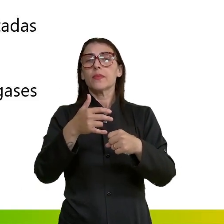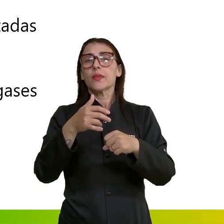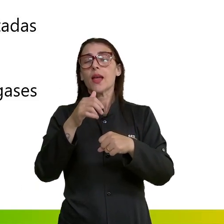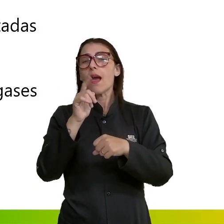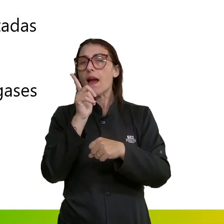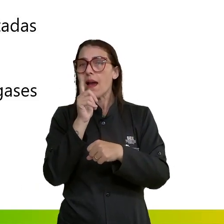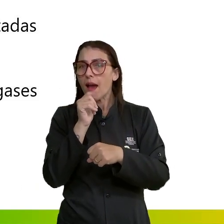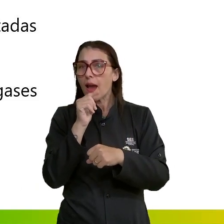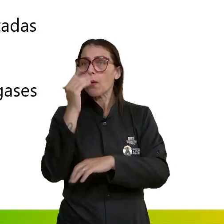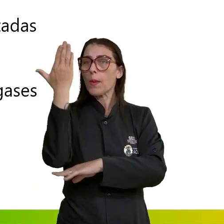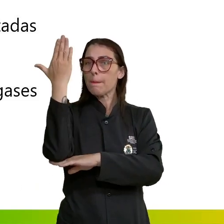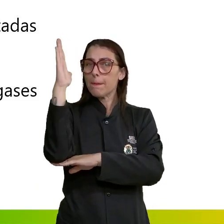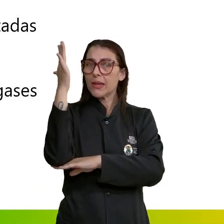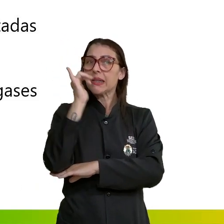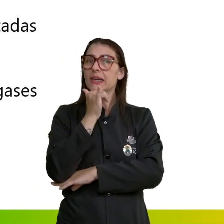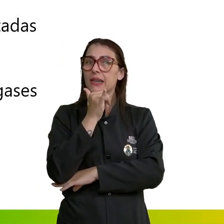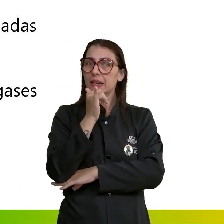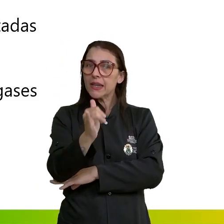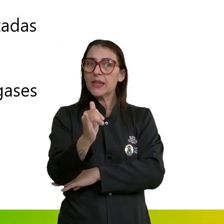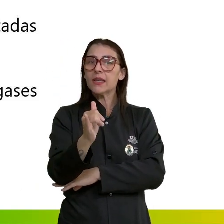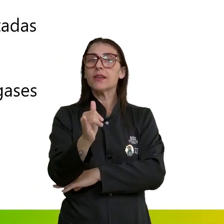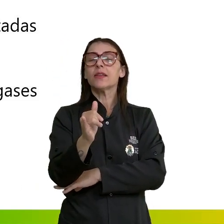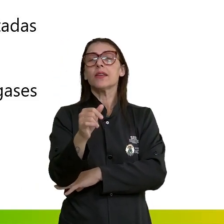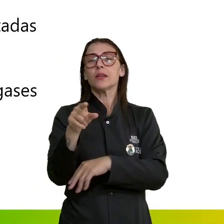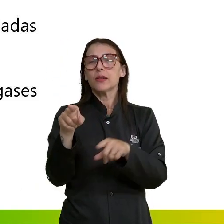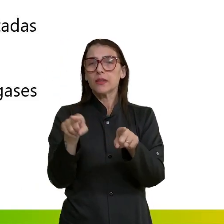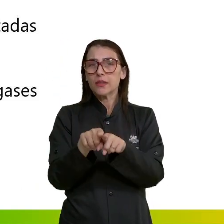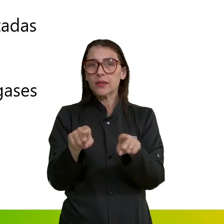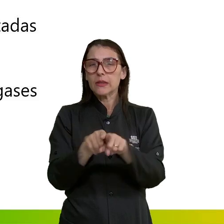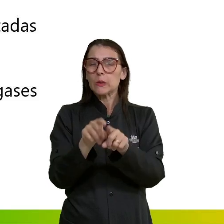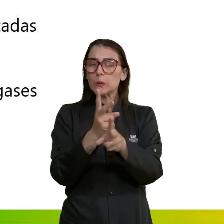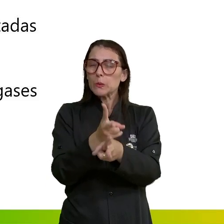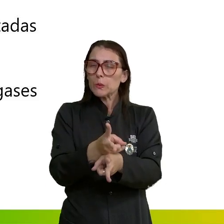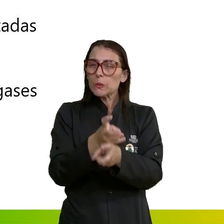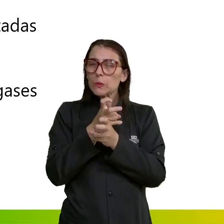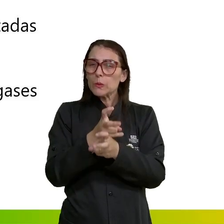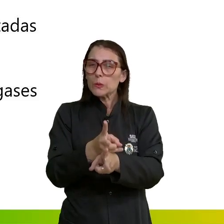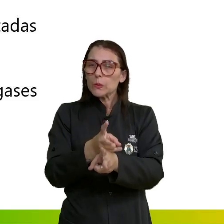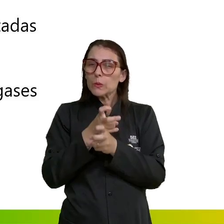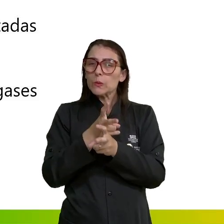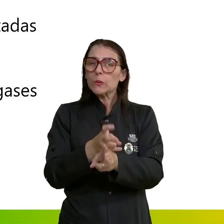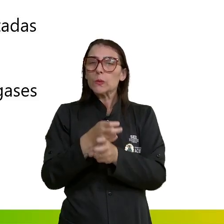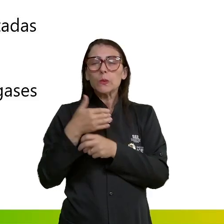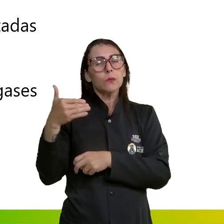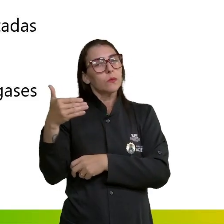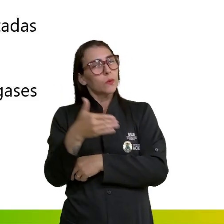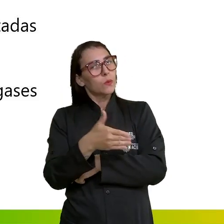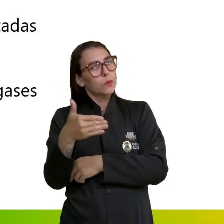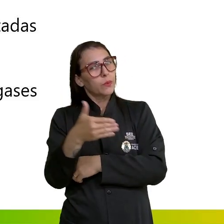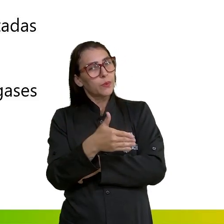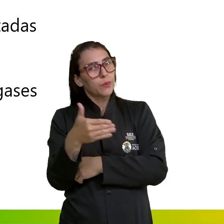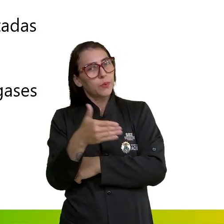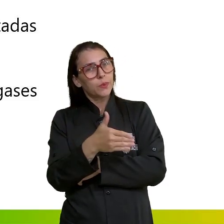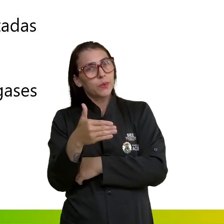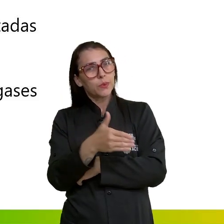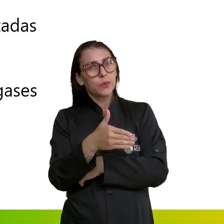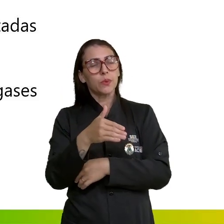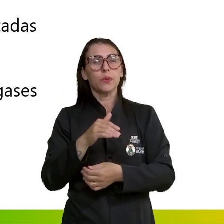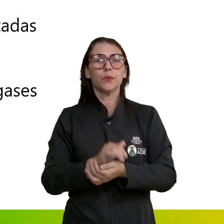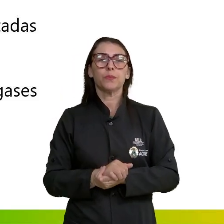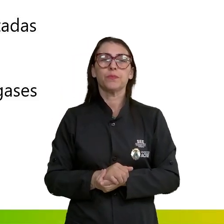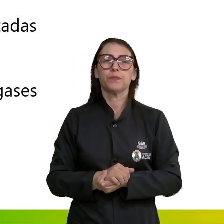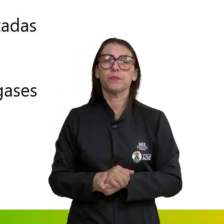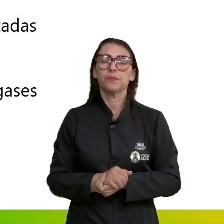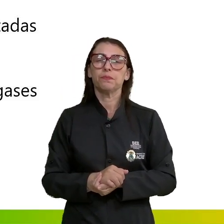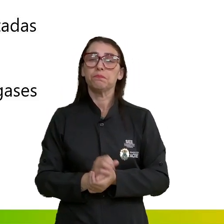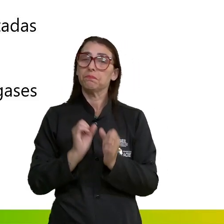citar minerais, água, madeira e energia, que são intensamente aí explorados.